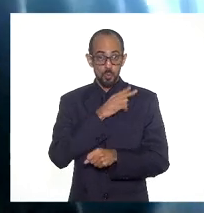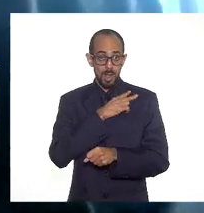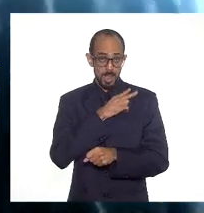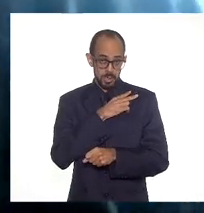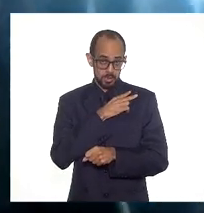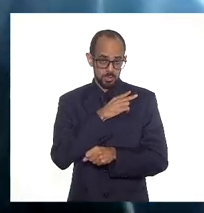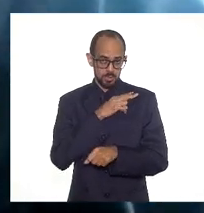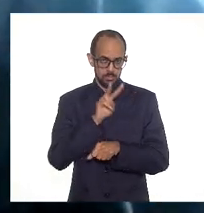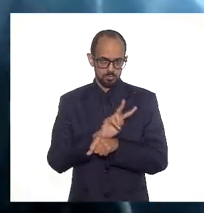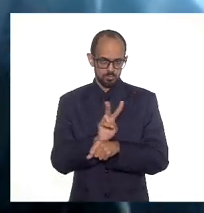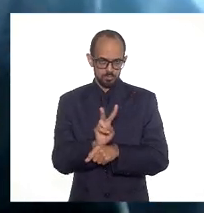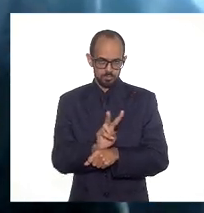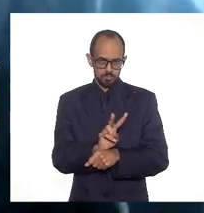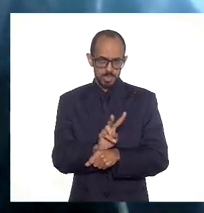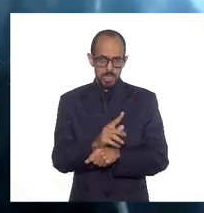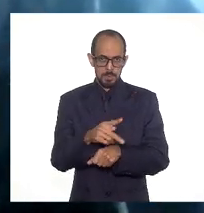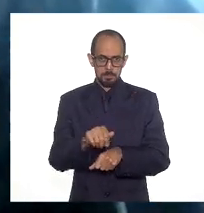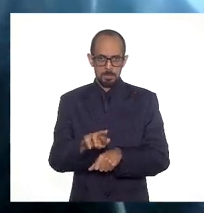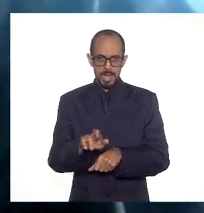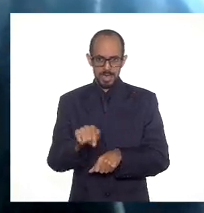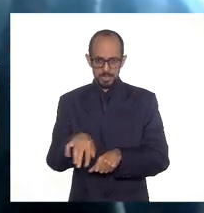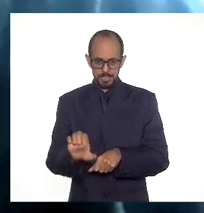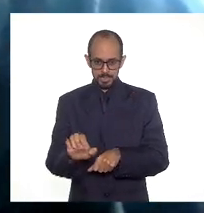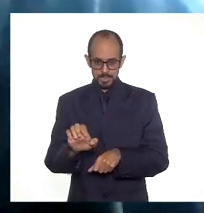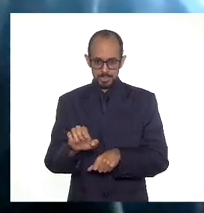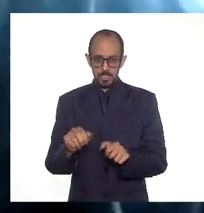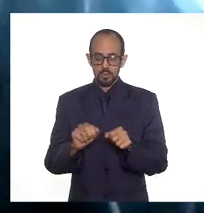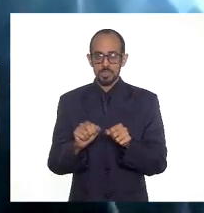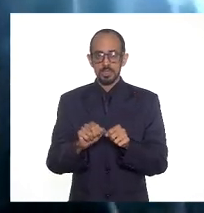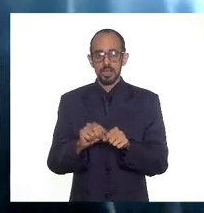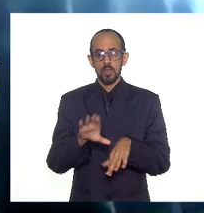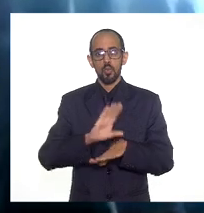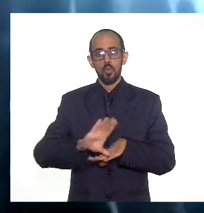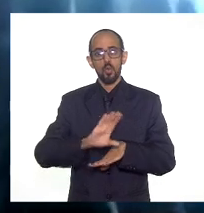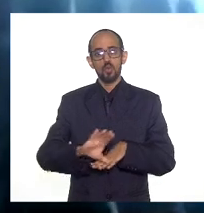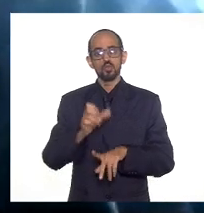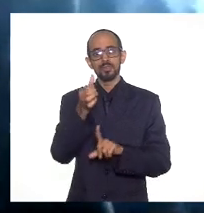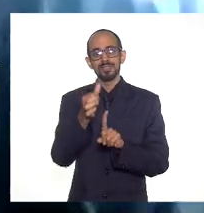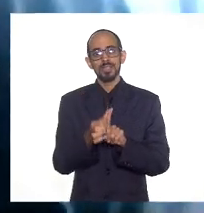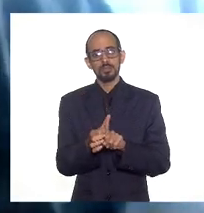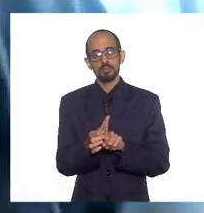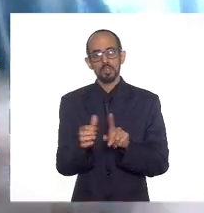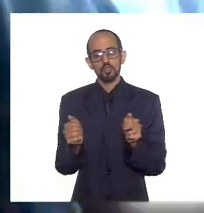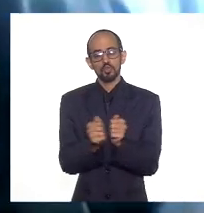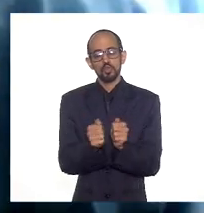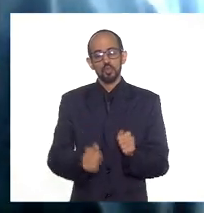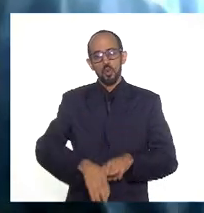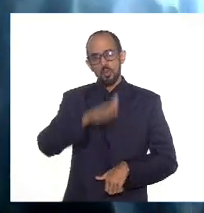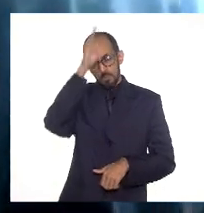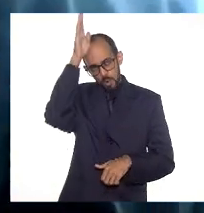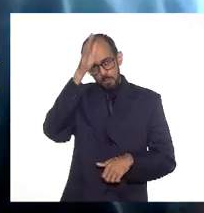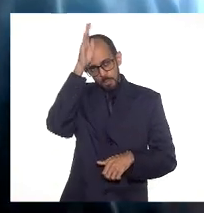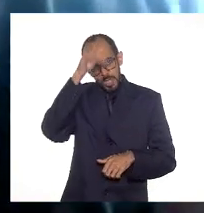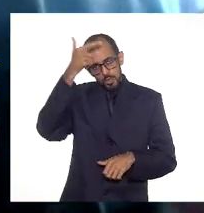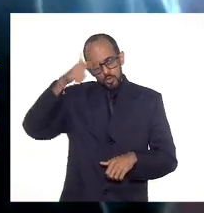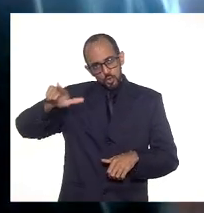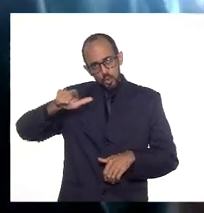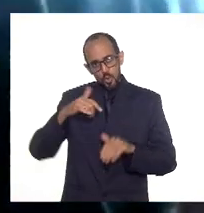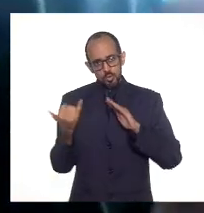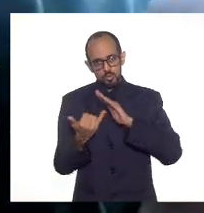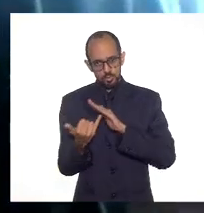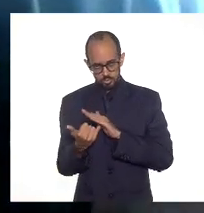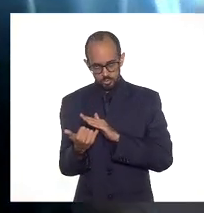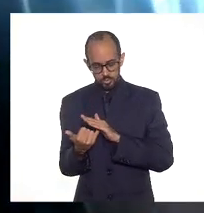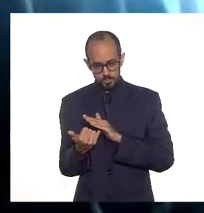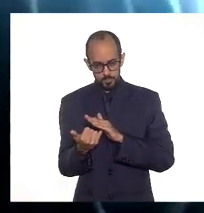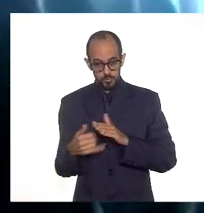concurso tiveram cursos de 6 meses, dado pelo pessoal do Corpo de Bombeiros e várias outras funções, e o